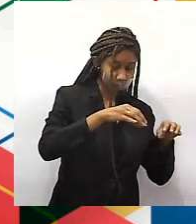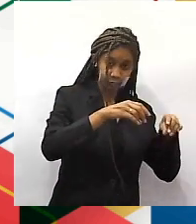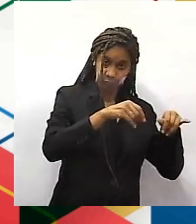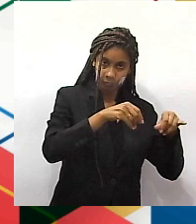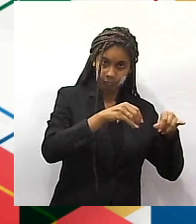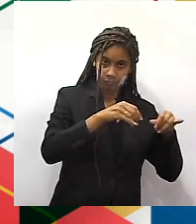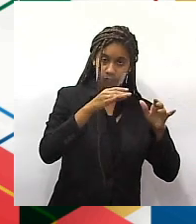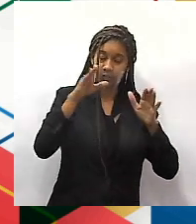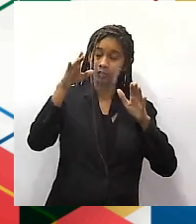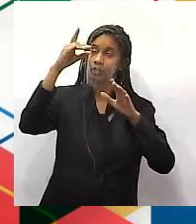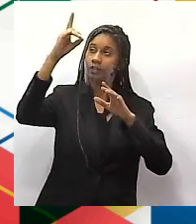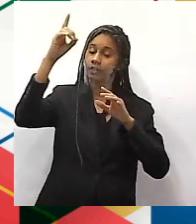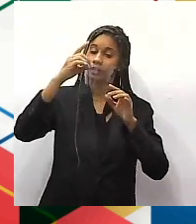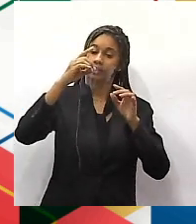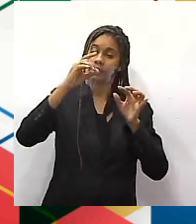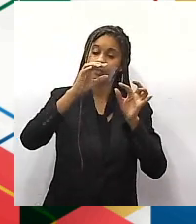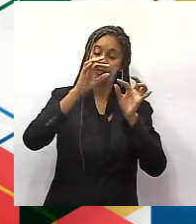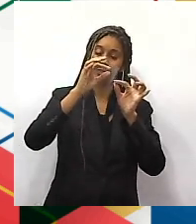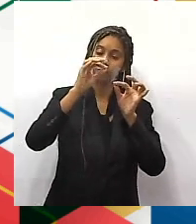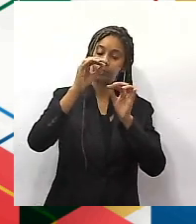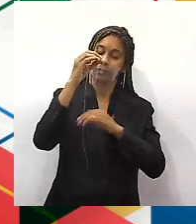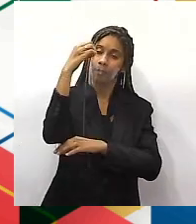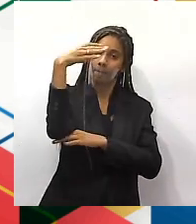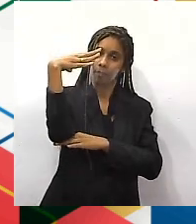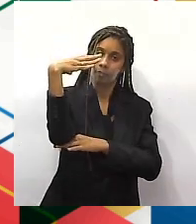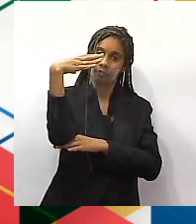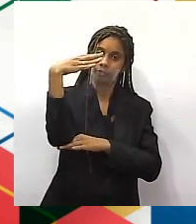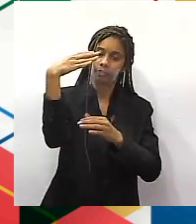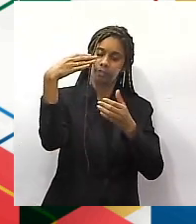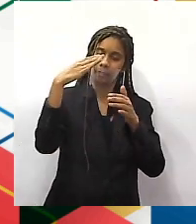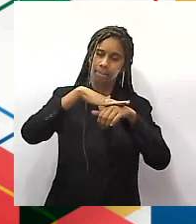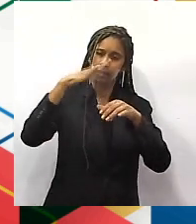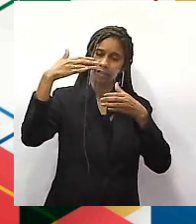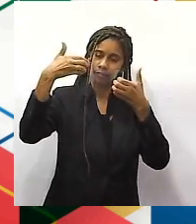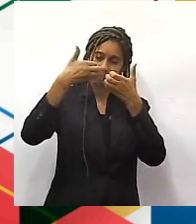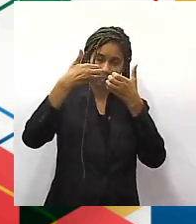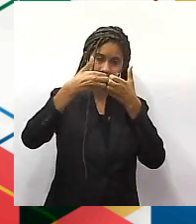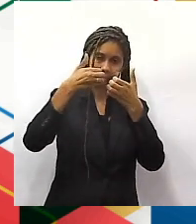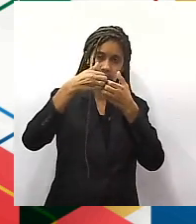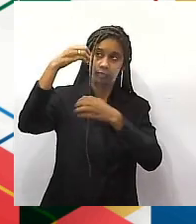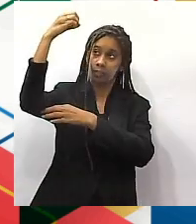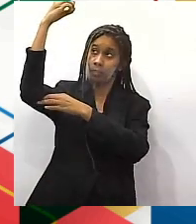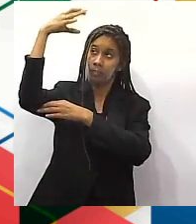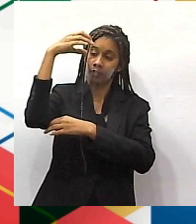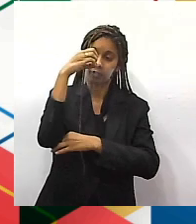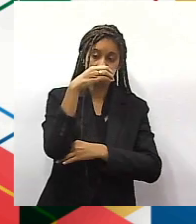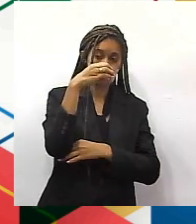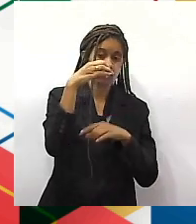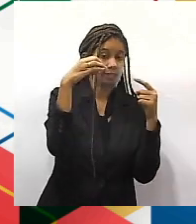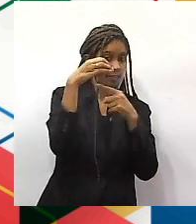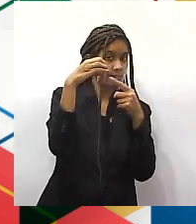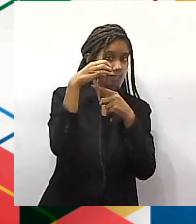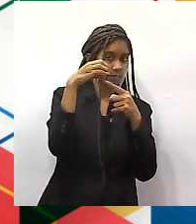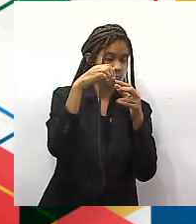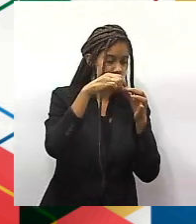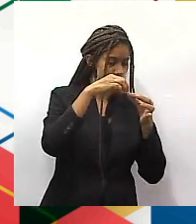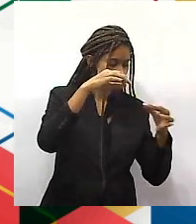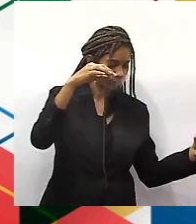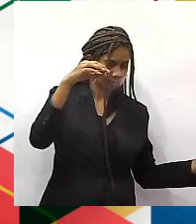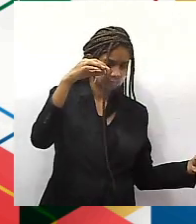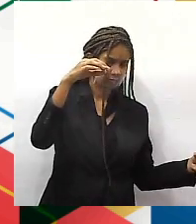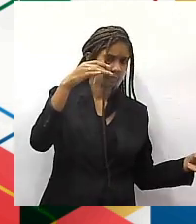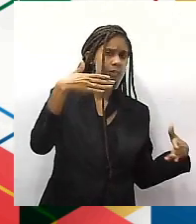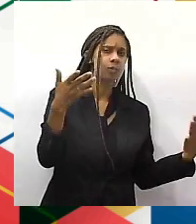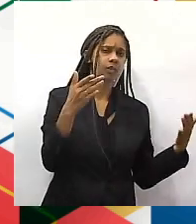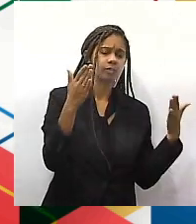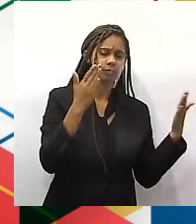mais próximo. Ele quer essa distância aqui, ó, x, que é onde o fio foi preso e o poste mais próximo. Então, eu estou